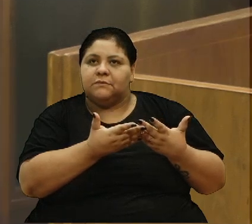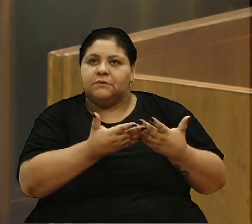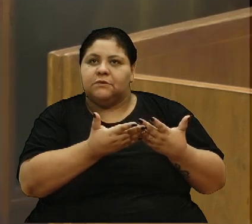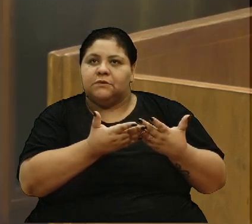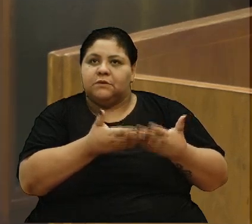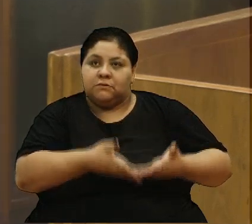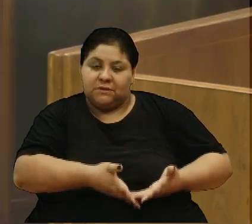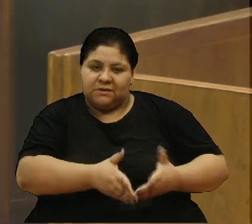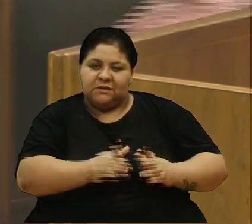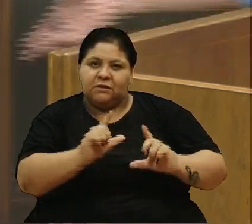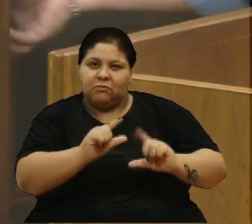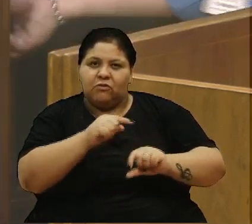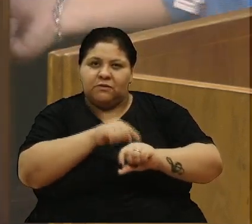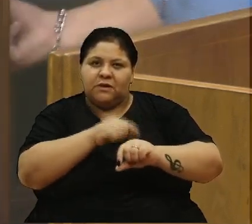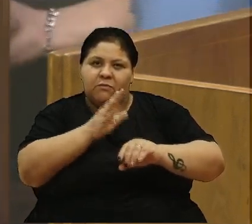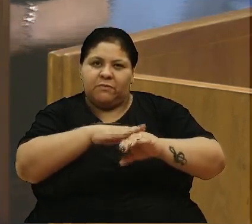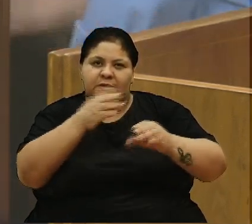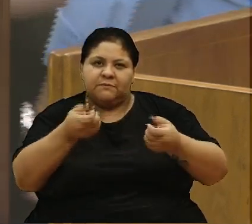mais precisam.